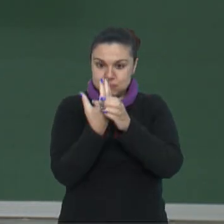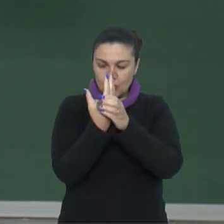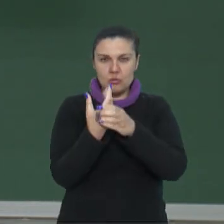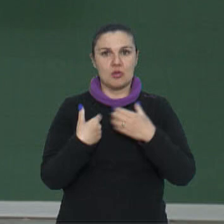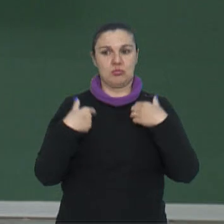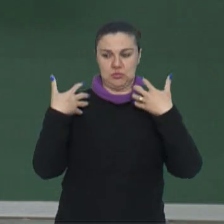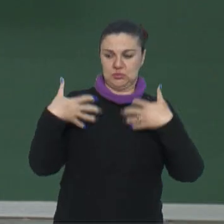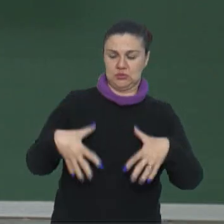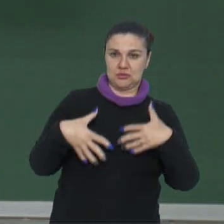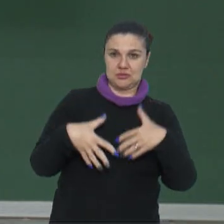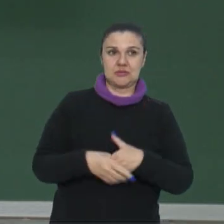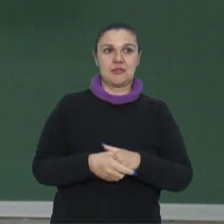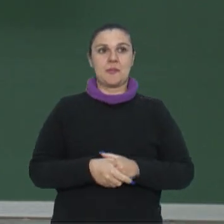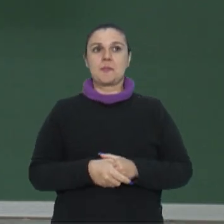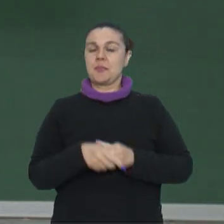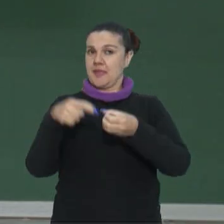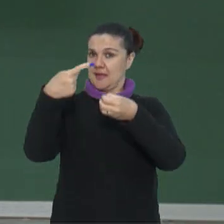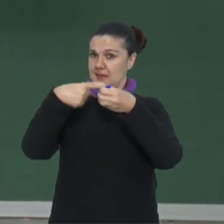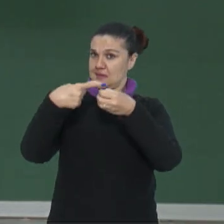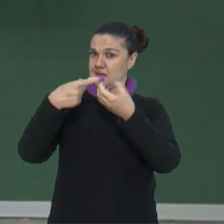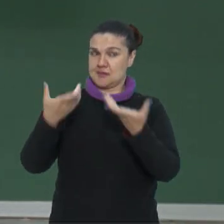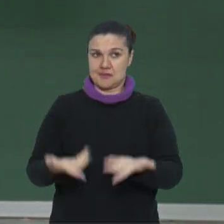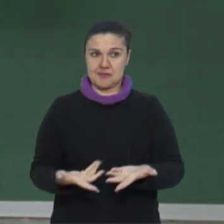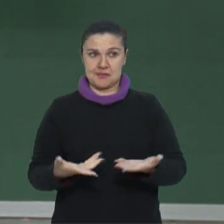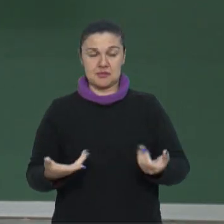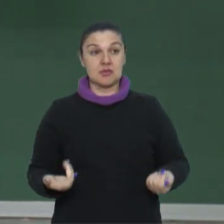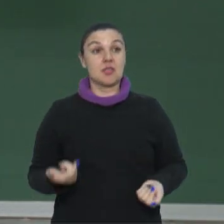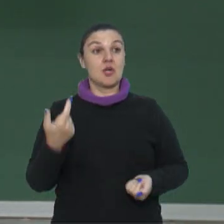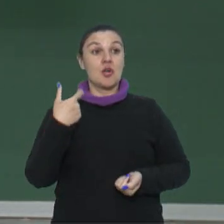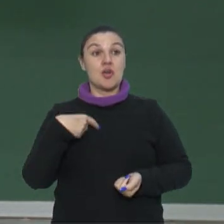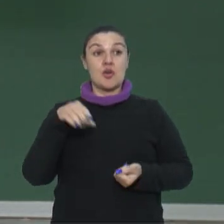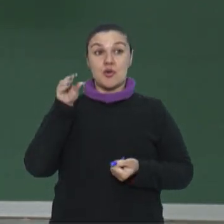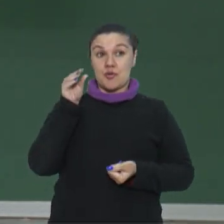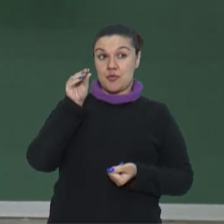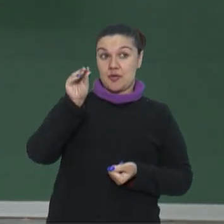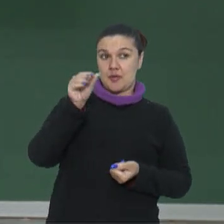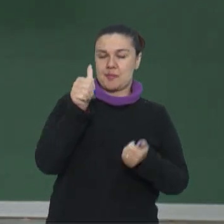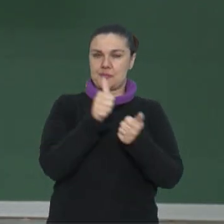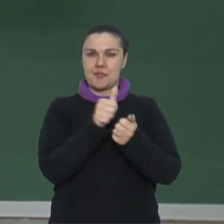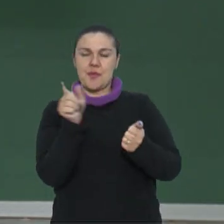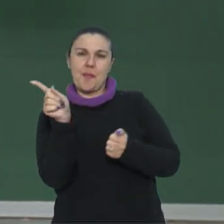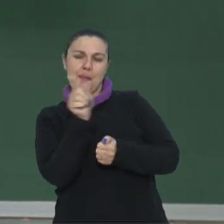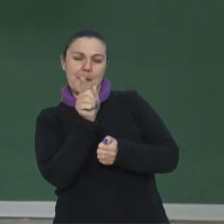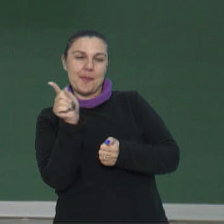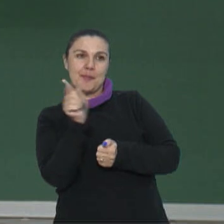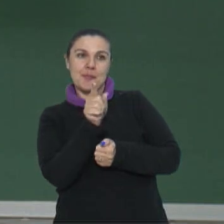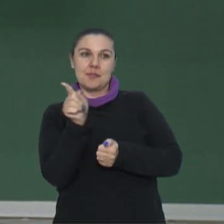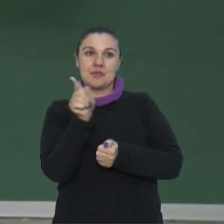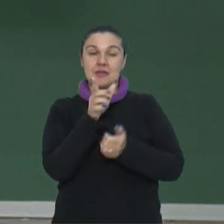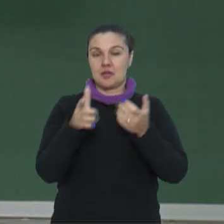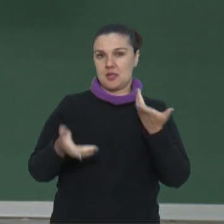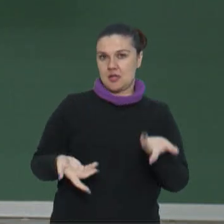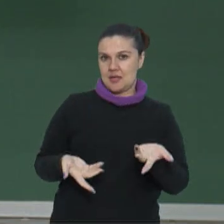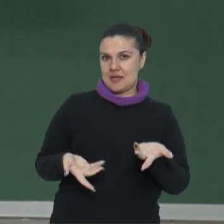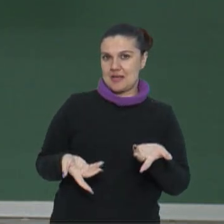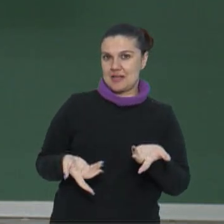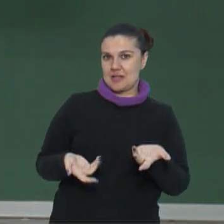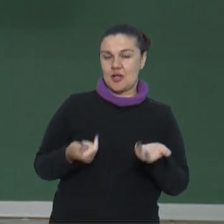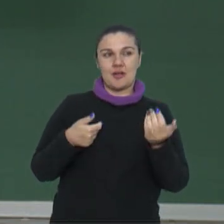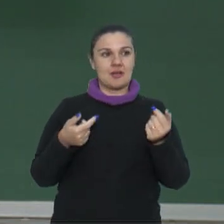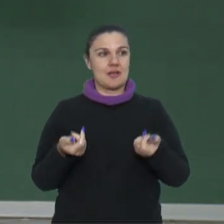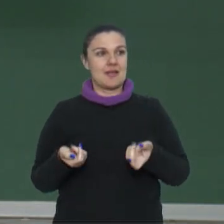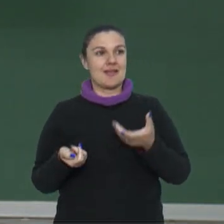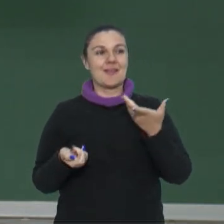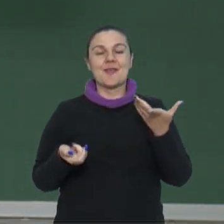cidade Tenochtitlan. Eu coloquei aqui que elas estão próximos, né? Como diz o outro, fui até um